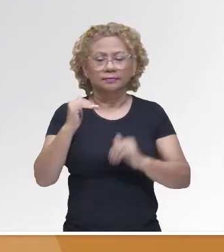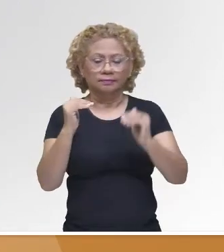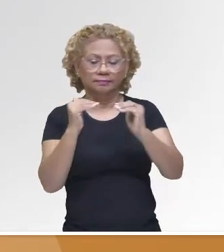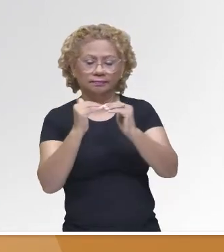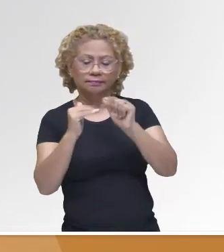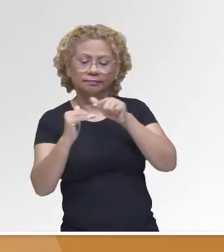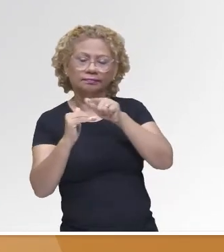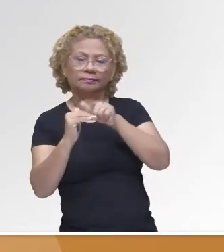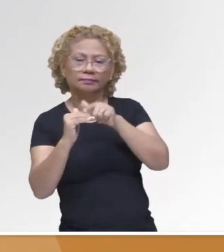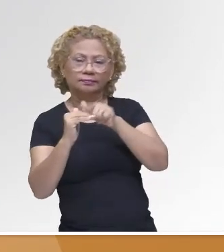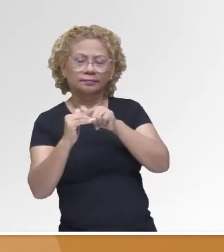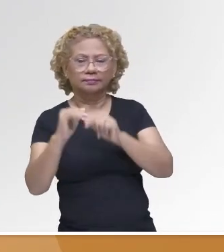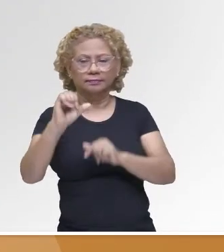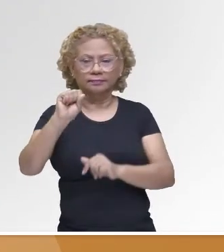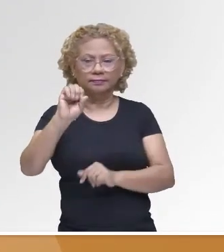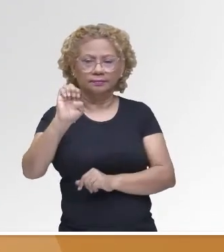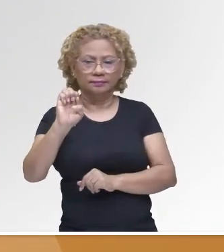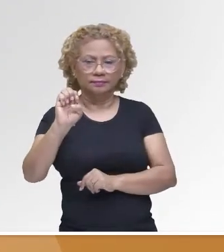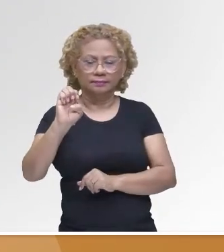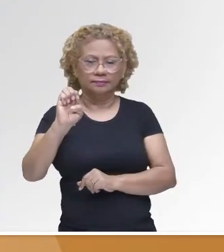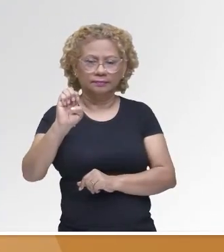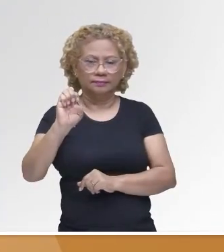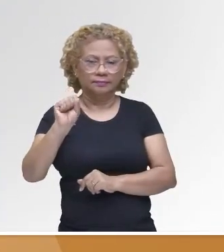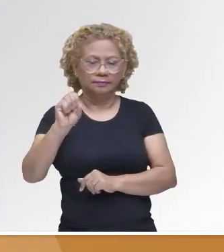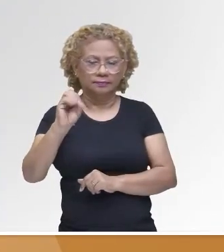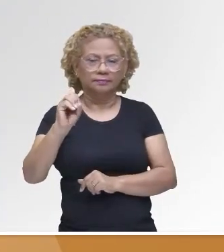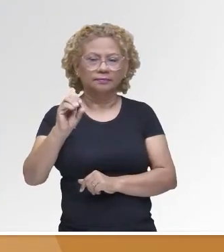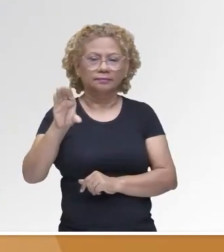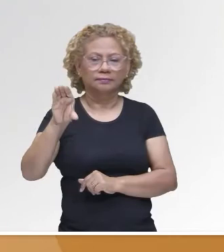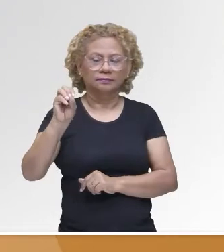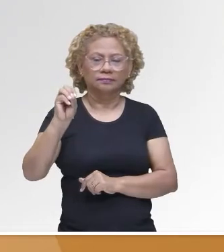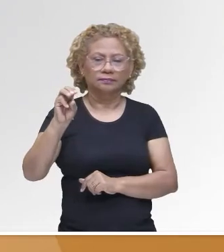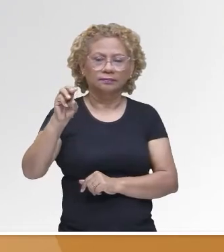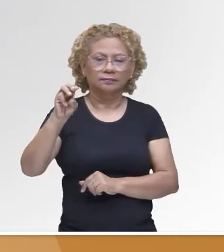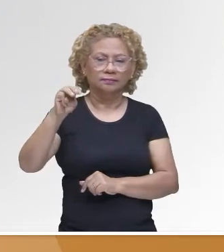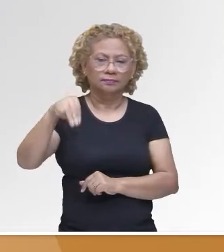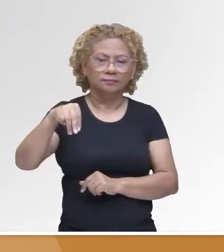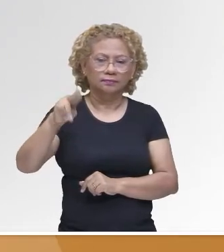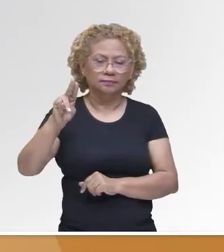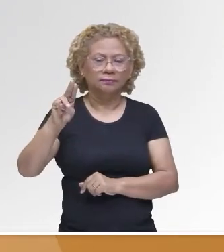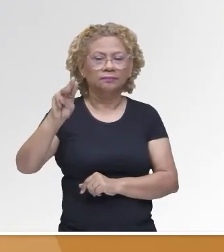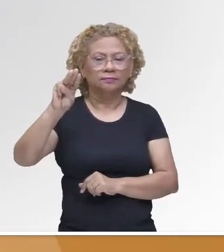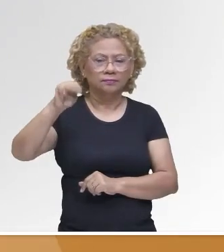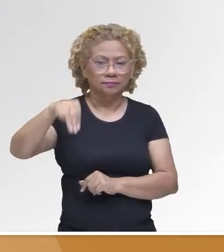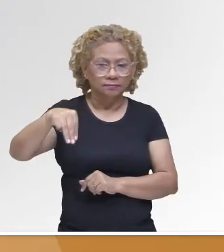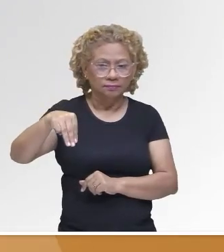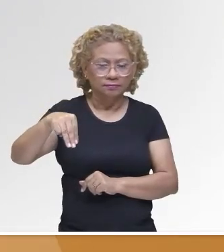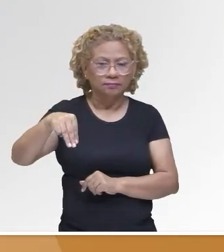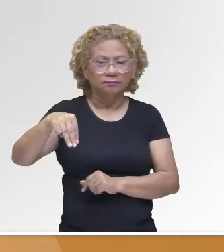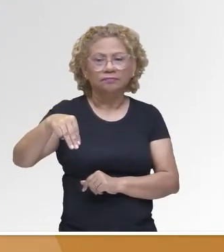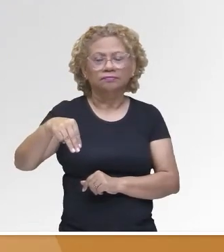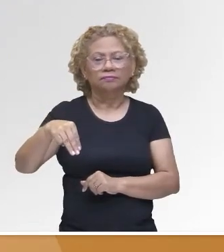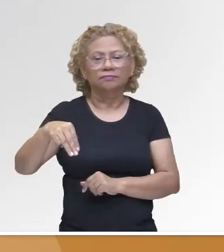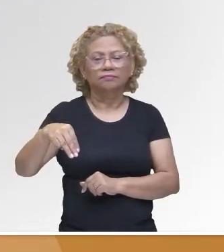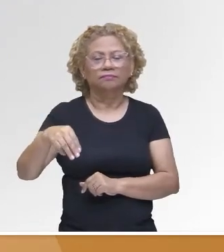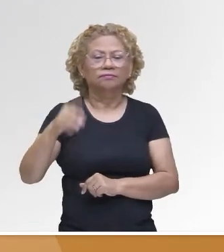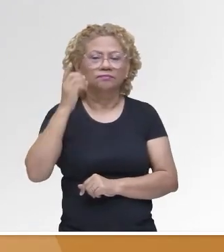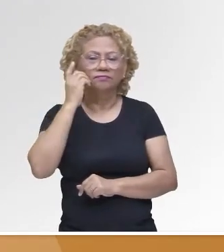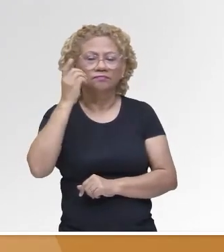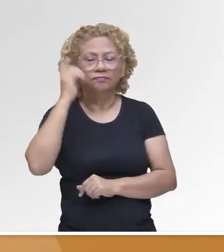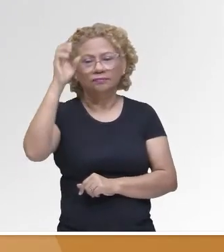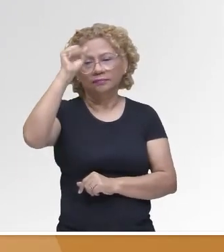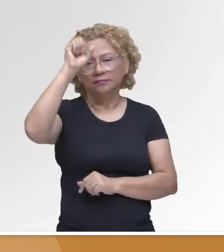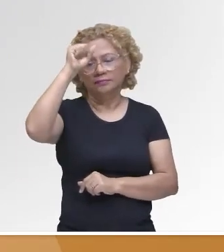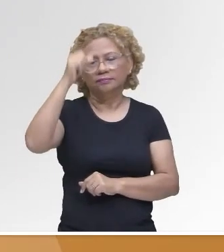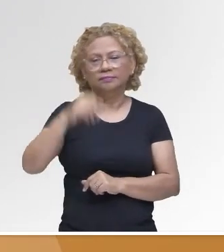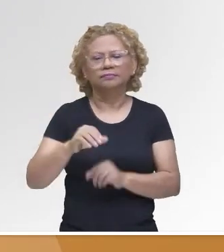preocupação. O que eu quero é resolver o problema imediato, né? Imediato. Outra coisa,